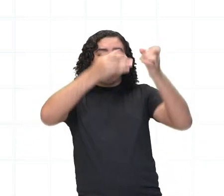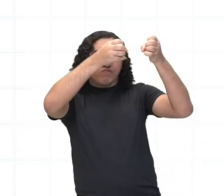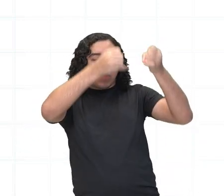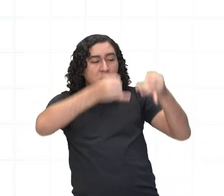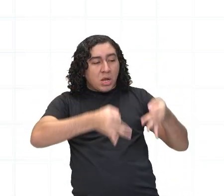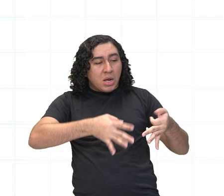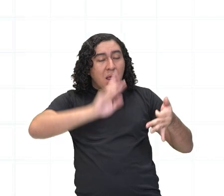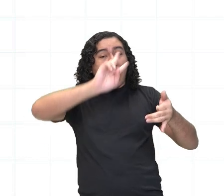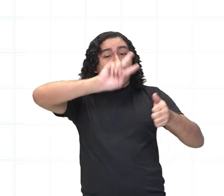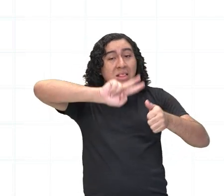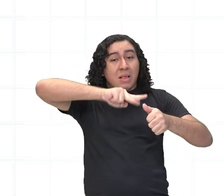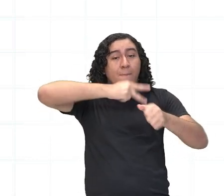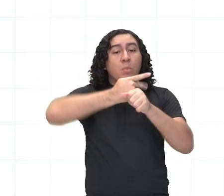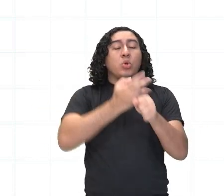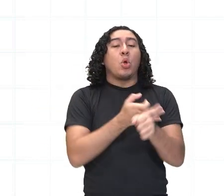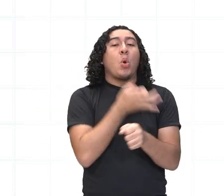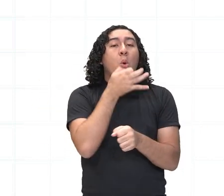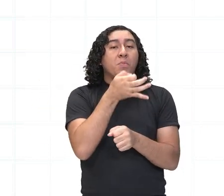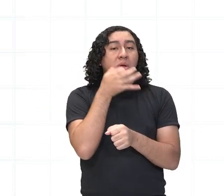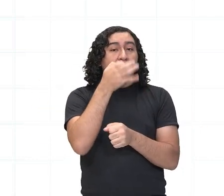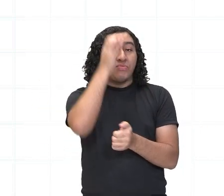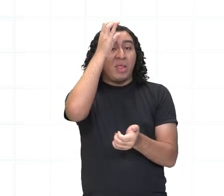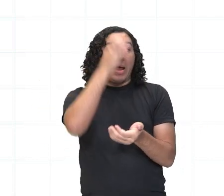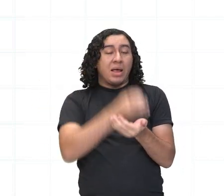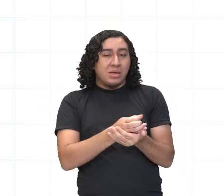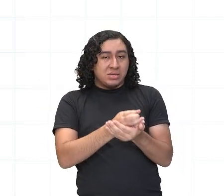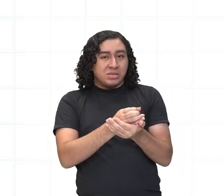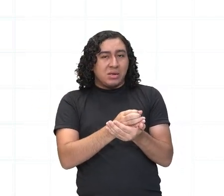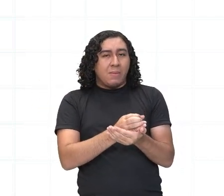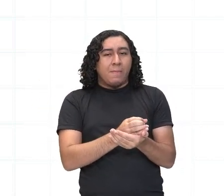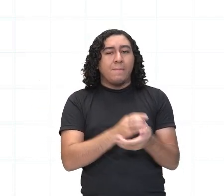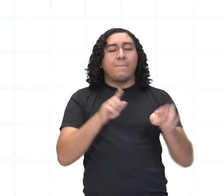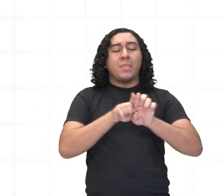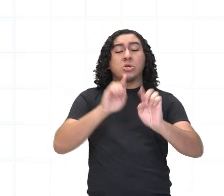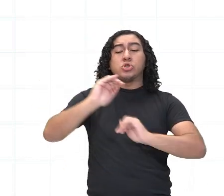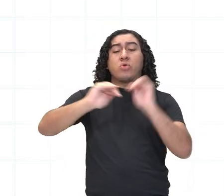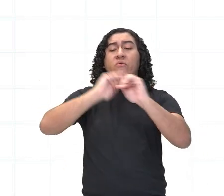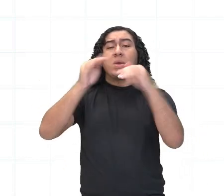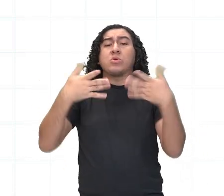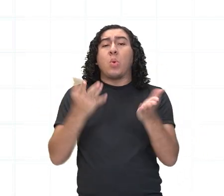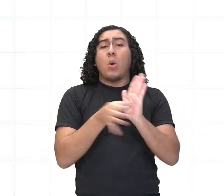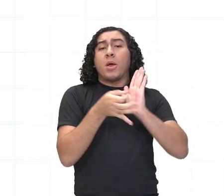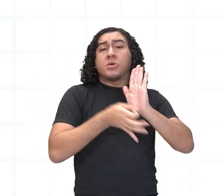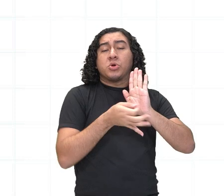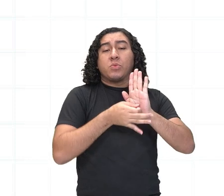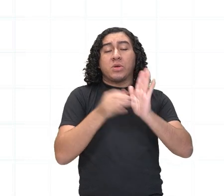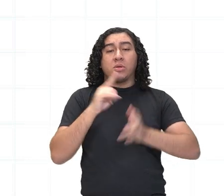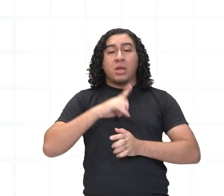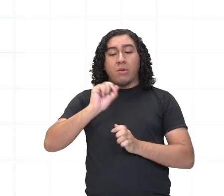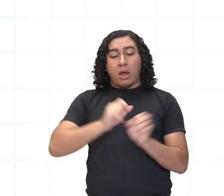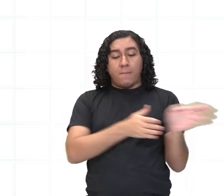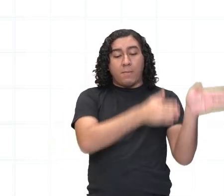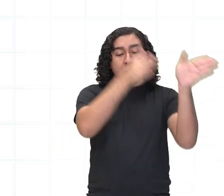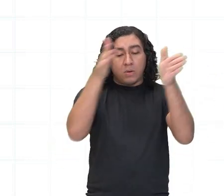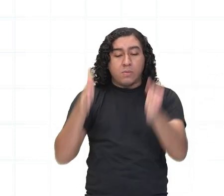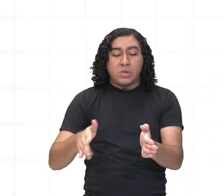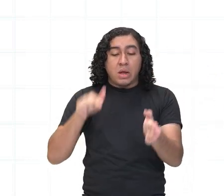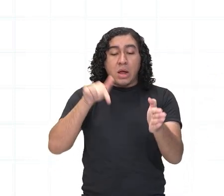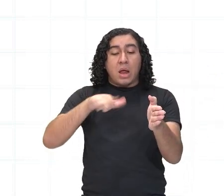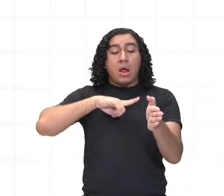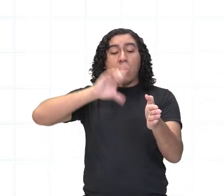opinião e a minha tese. O que é o desenvolvimento de um texto de artigo de opinião? É a parte em que eu